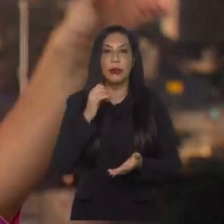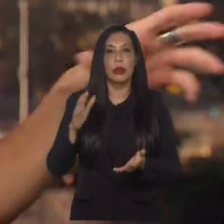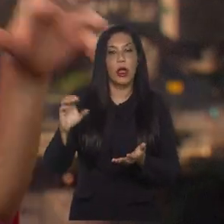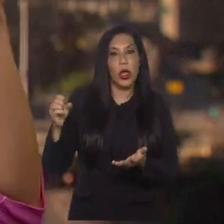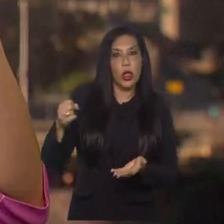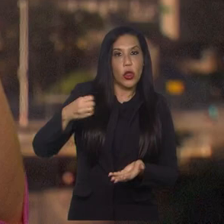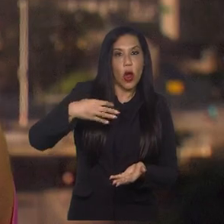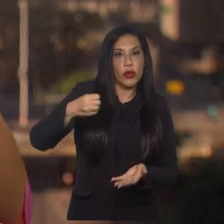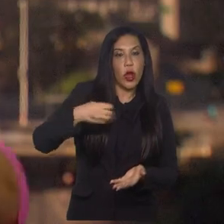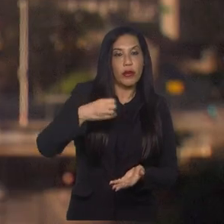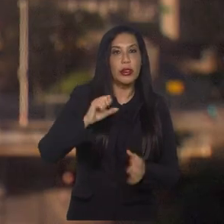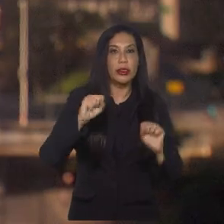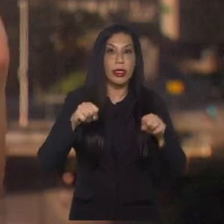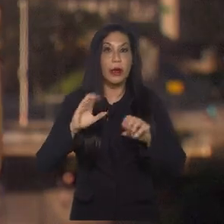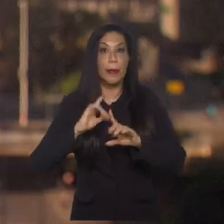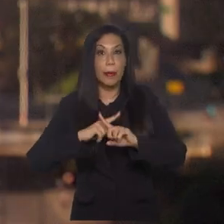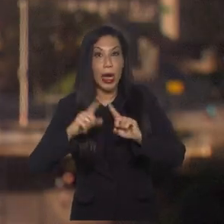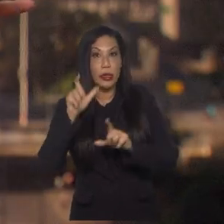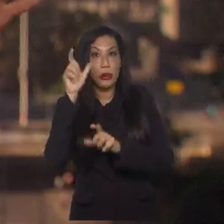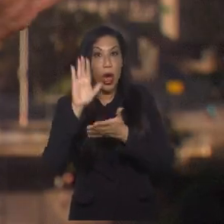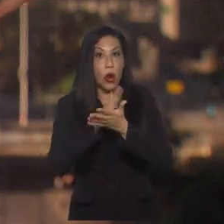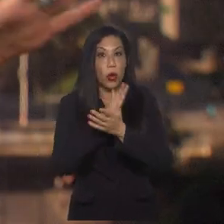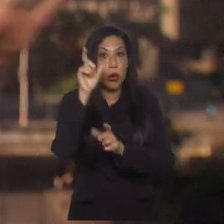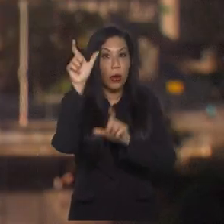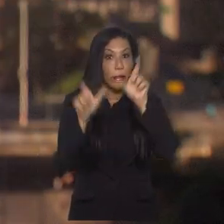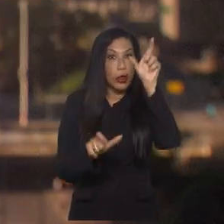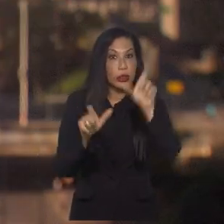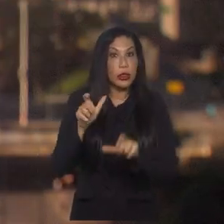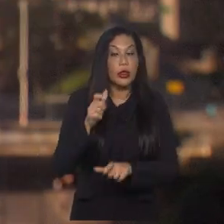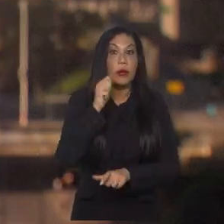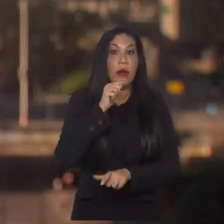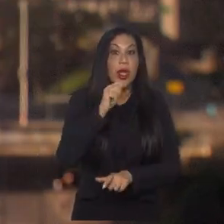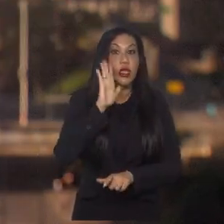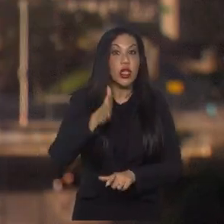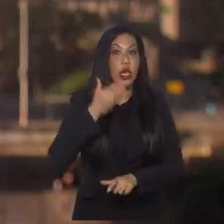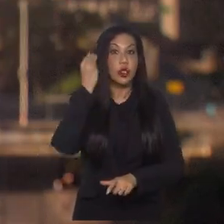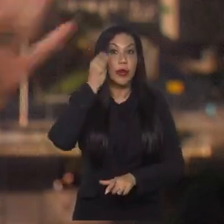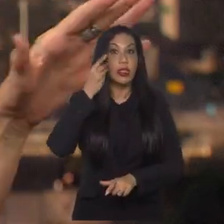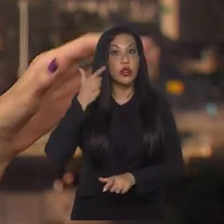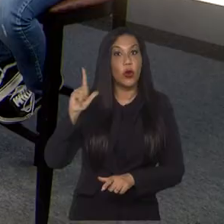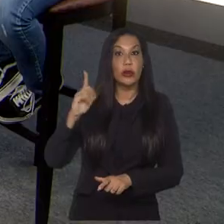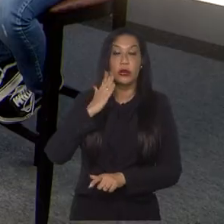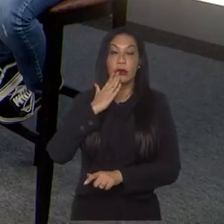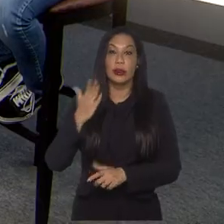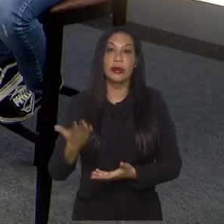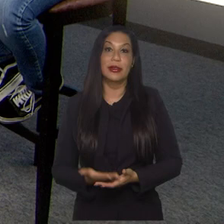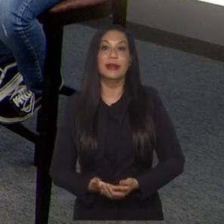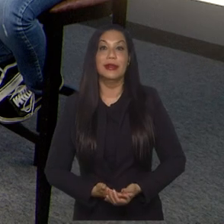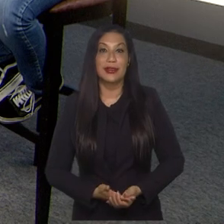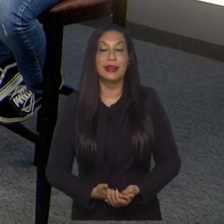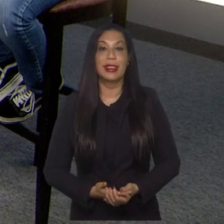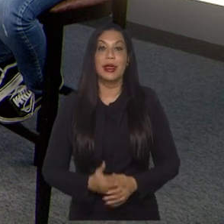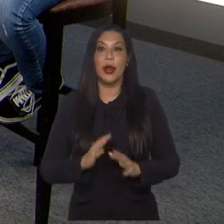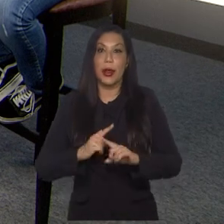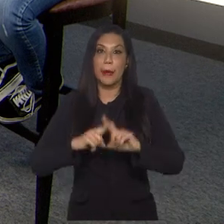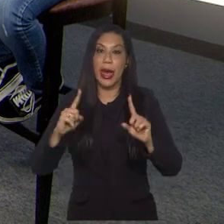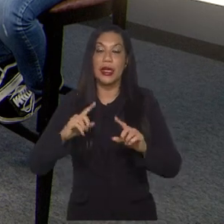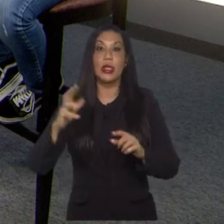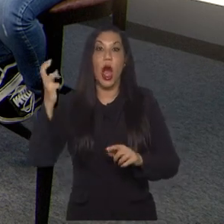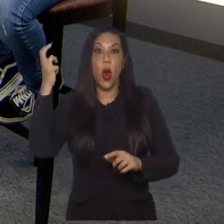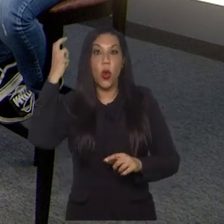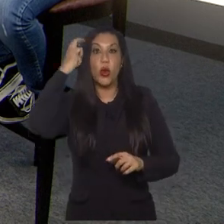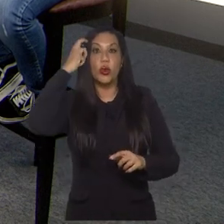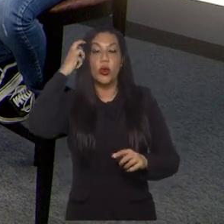estreante, é novato e tudo mais, mas também não é qualquer qualquer coisa. Mas tem a questão cultural, né?